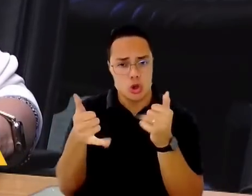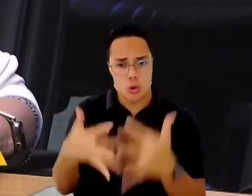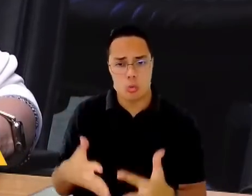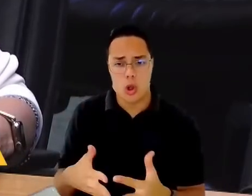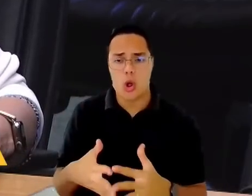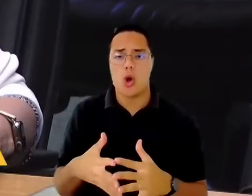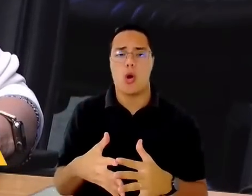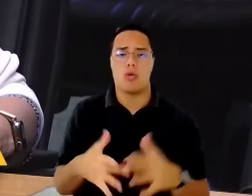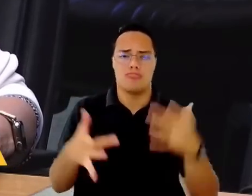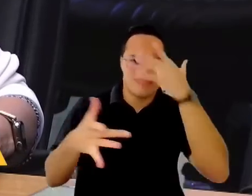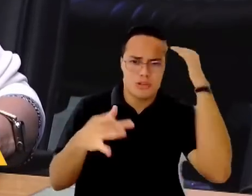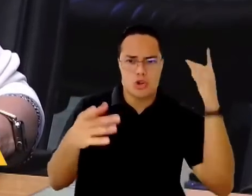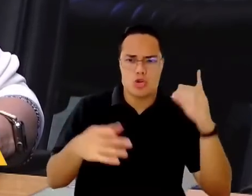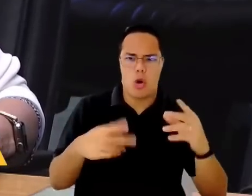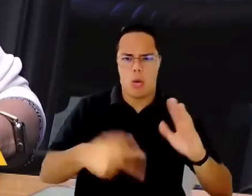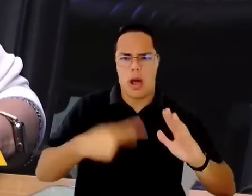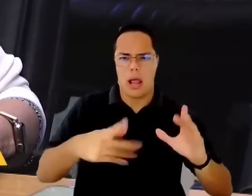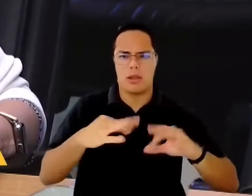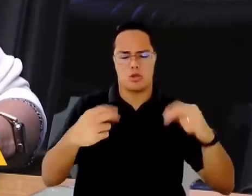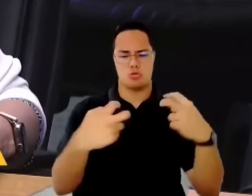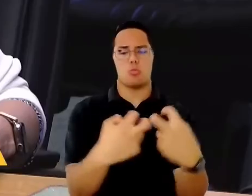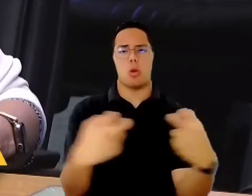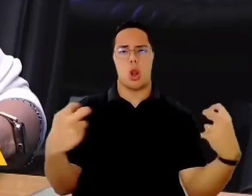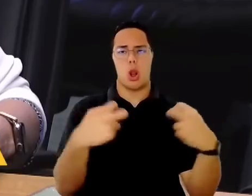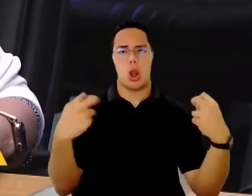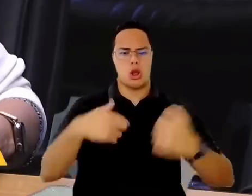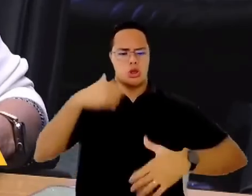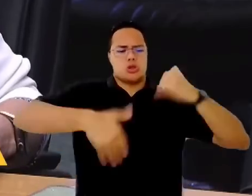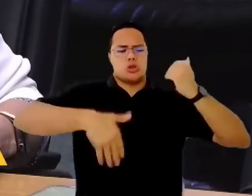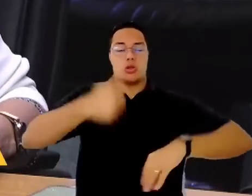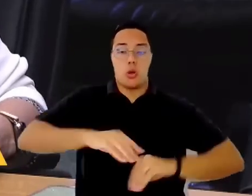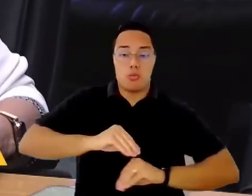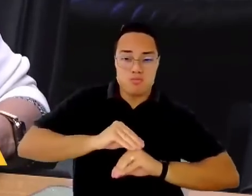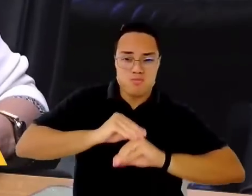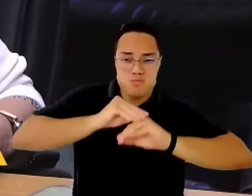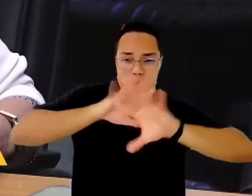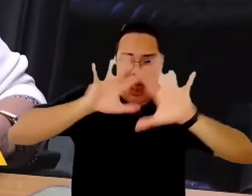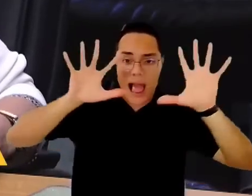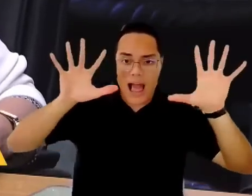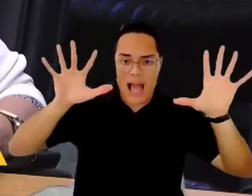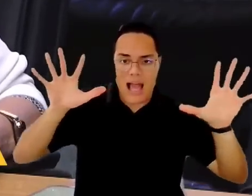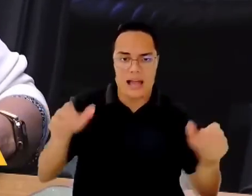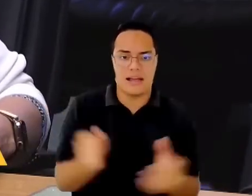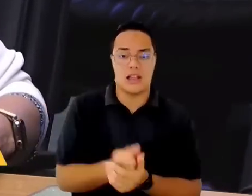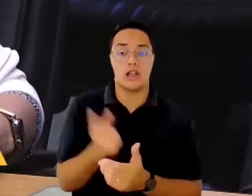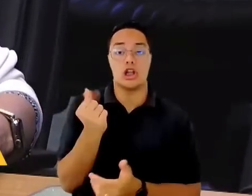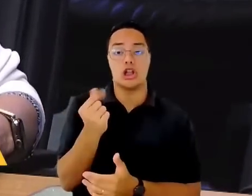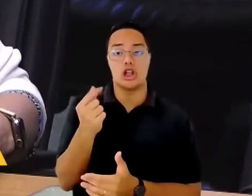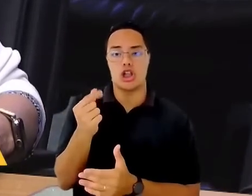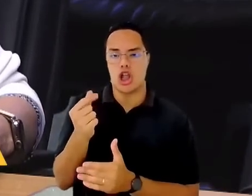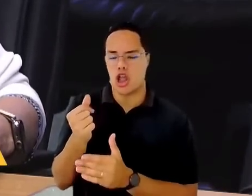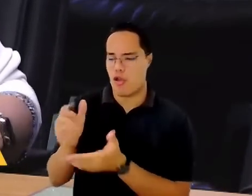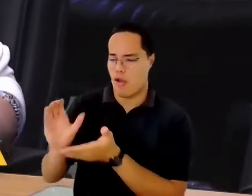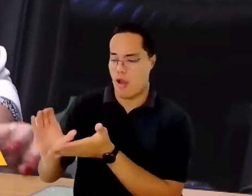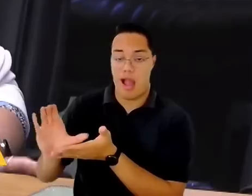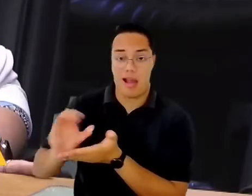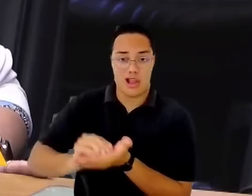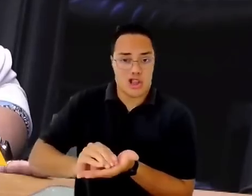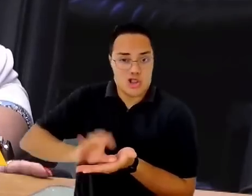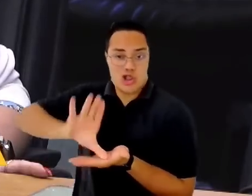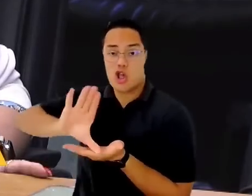parlamentares que estavam lá presente Como funcionava o esquema E como foi desviado bilhões de reais de nós